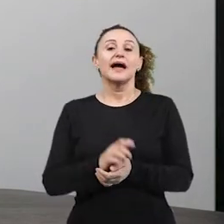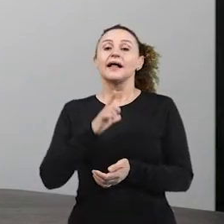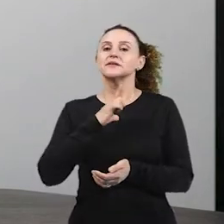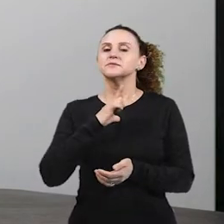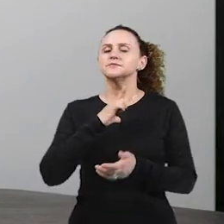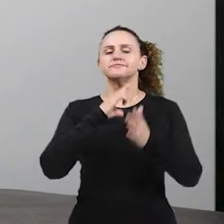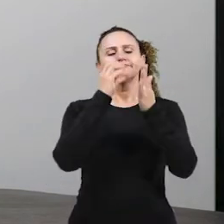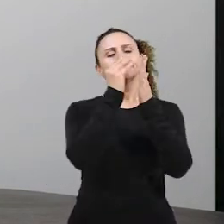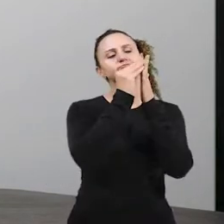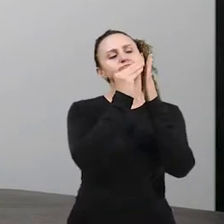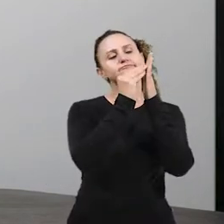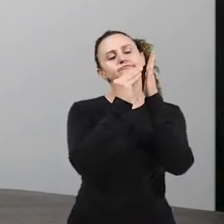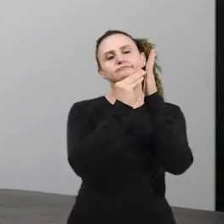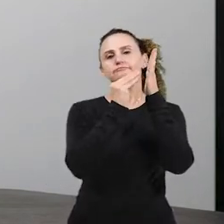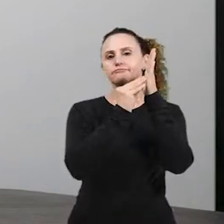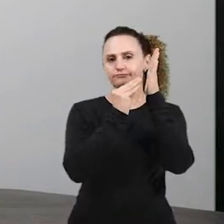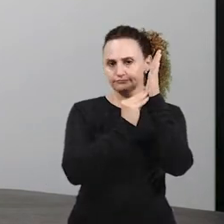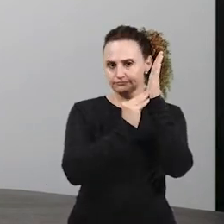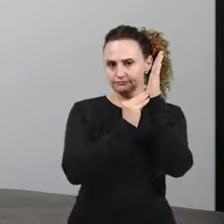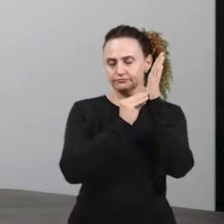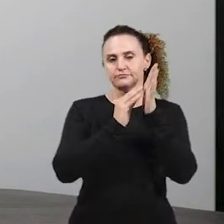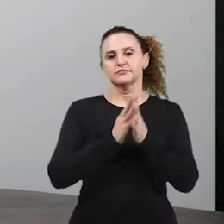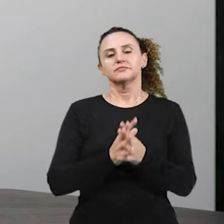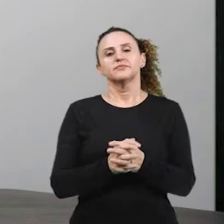conteúdo é